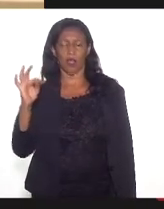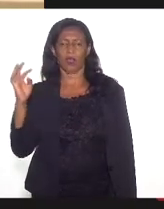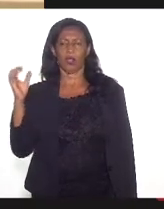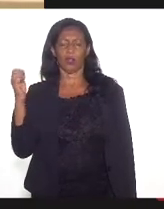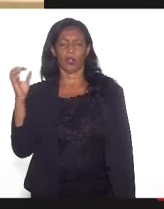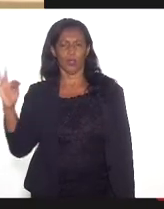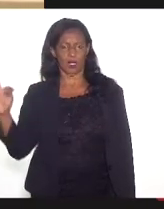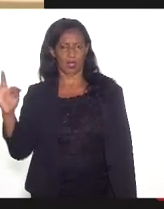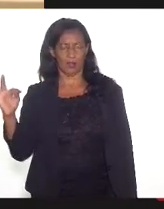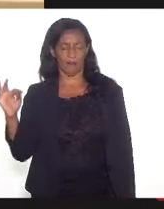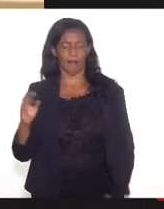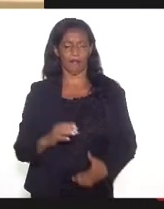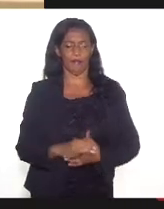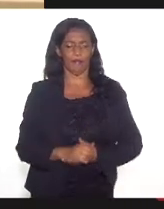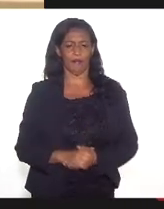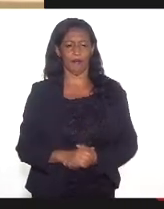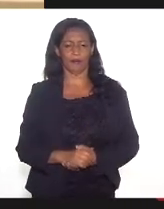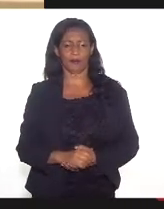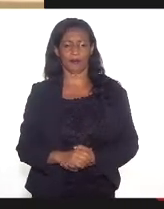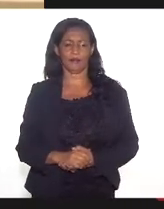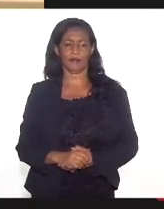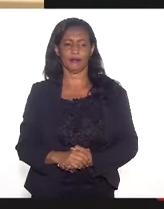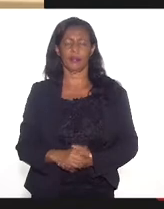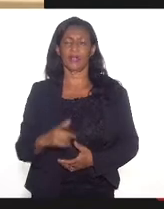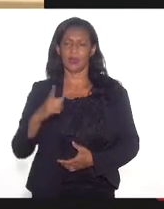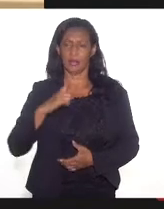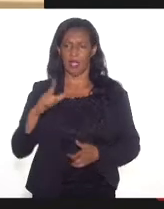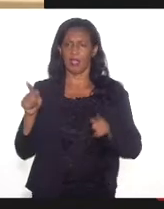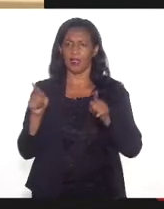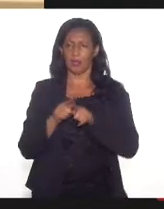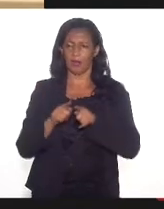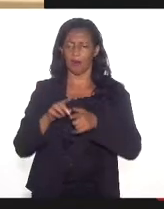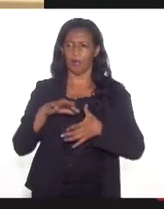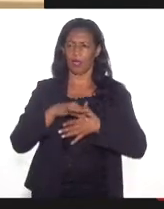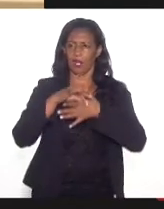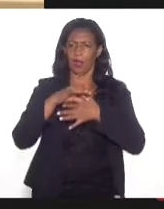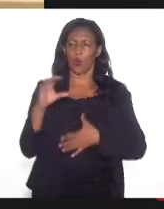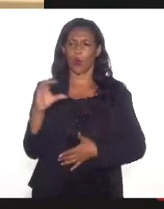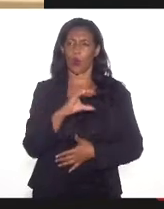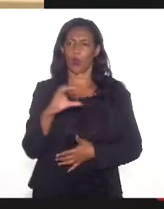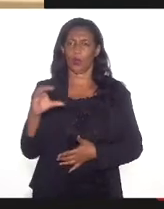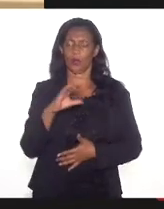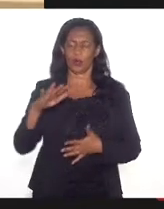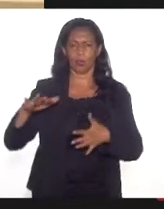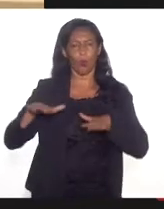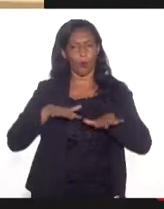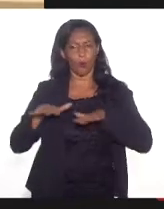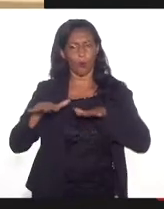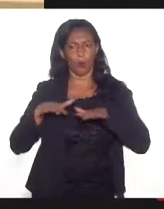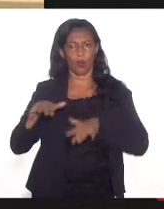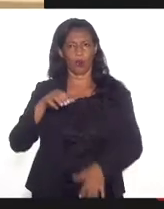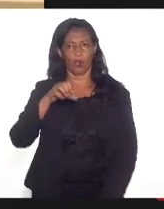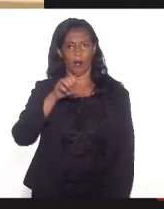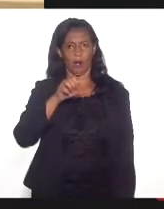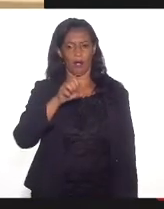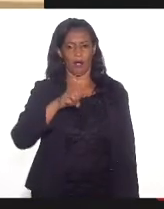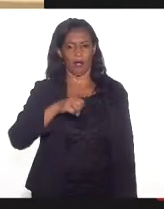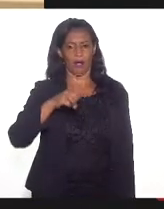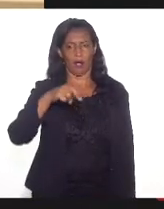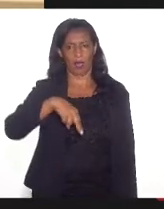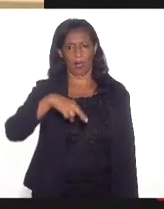Temos ainda, representando a coordenação do movimento MTST,